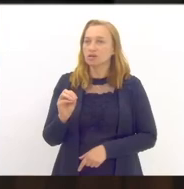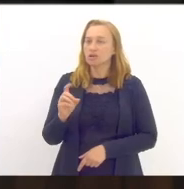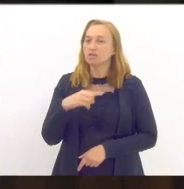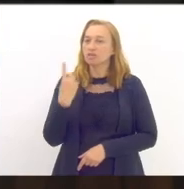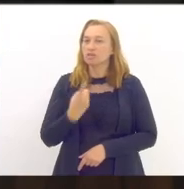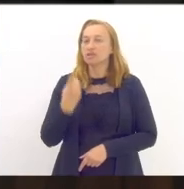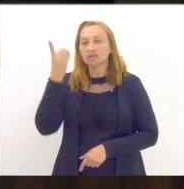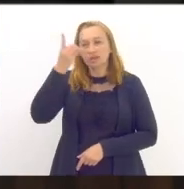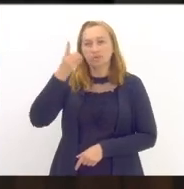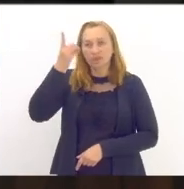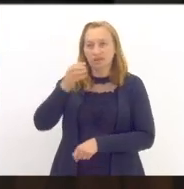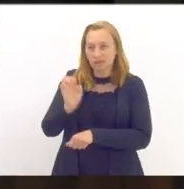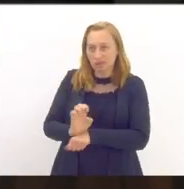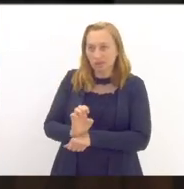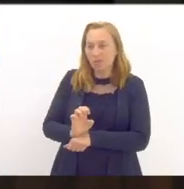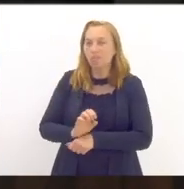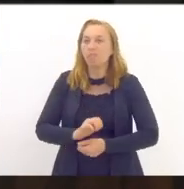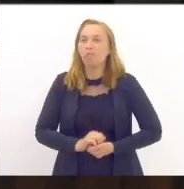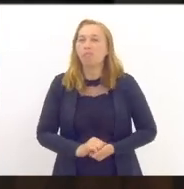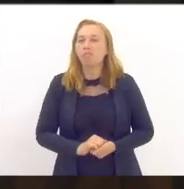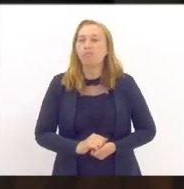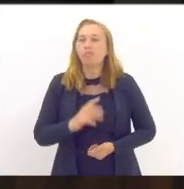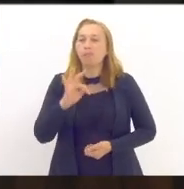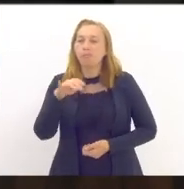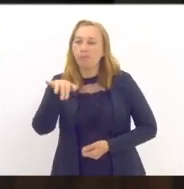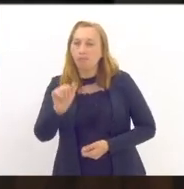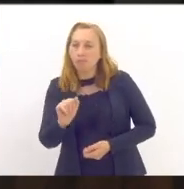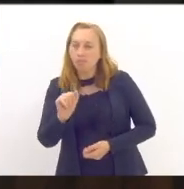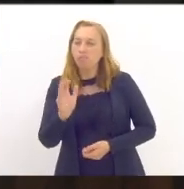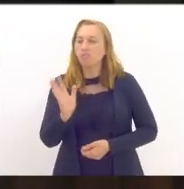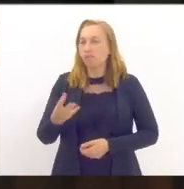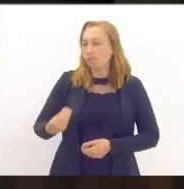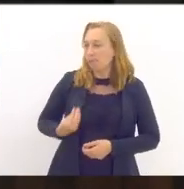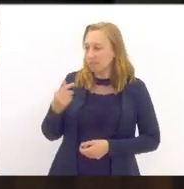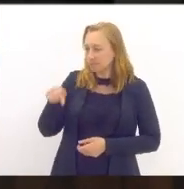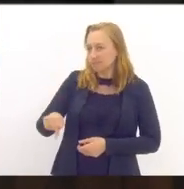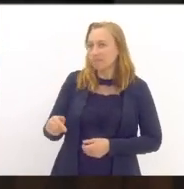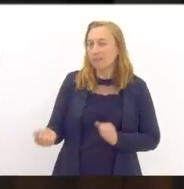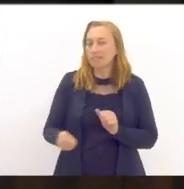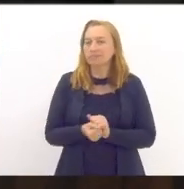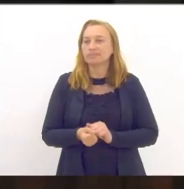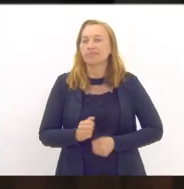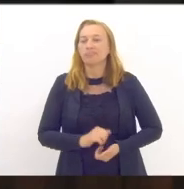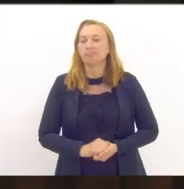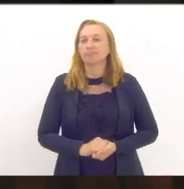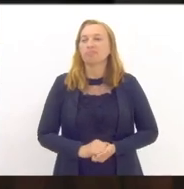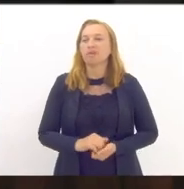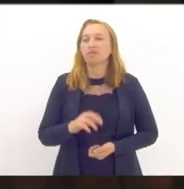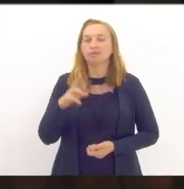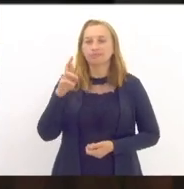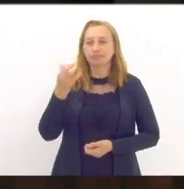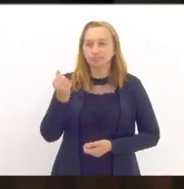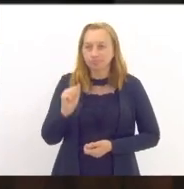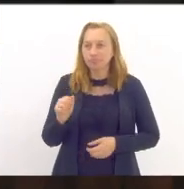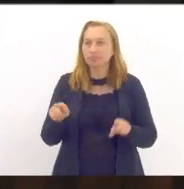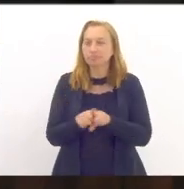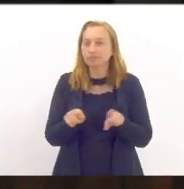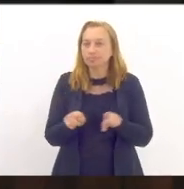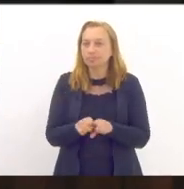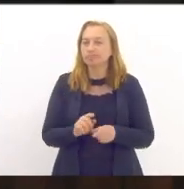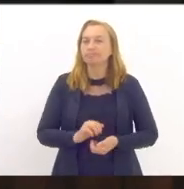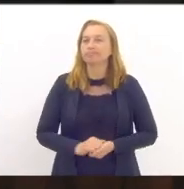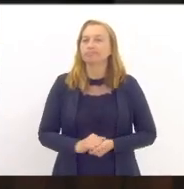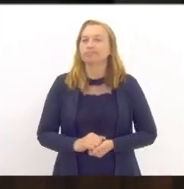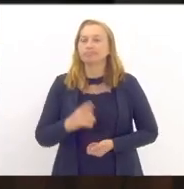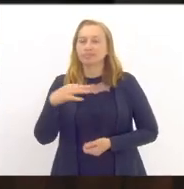deputado estadual, nosso amigo. Tânia Bastos, já está aqui conosco. Rosa também conosco. Está conosco